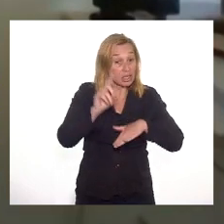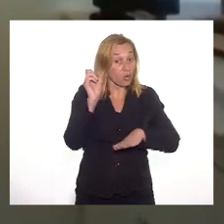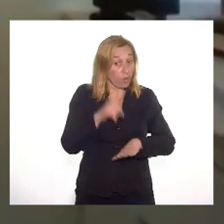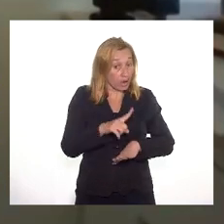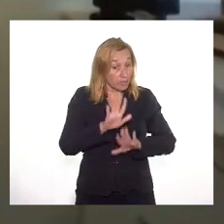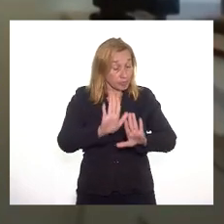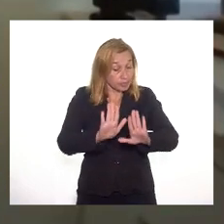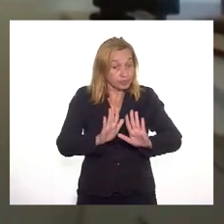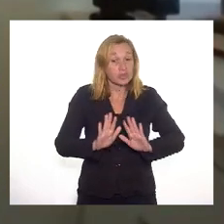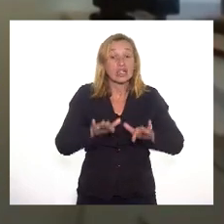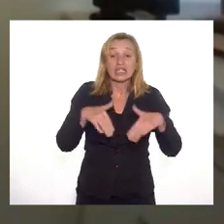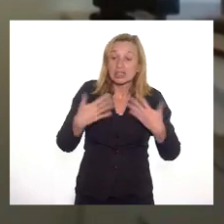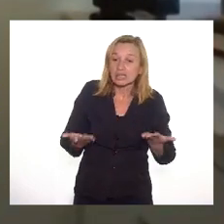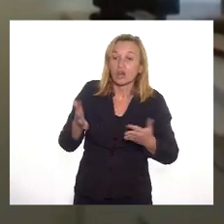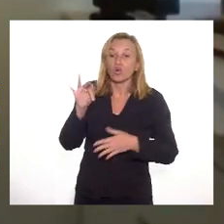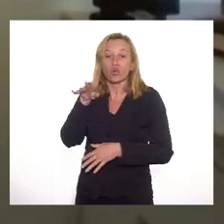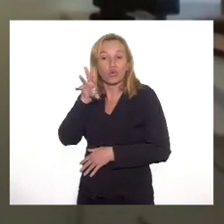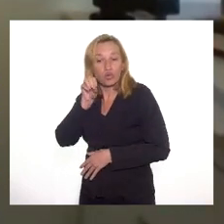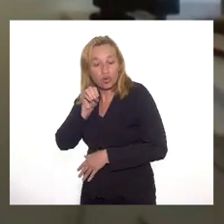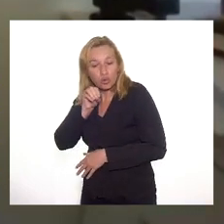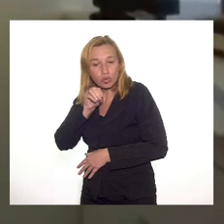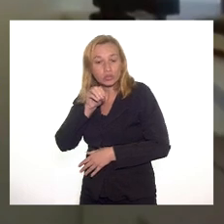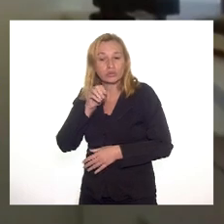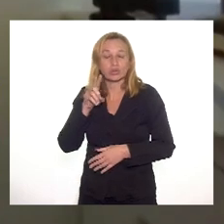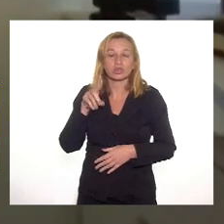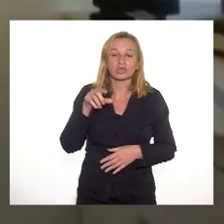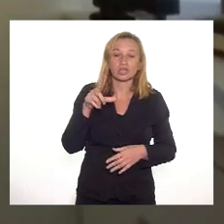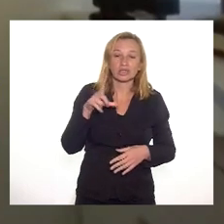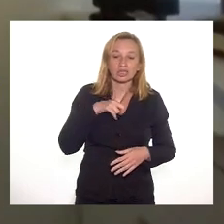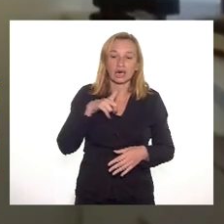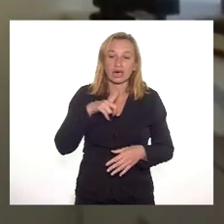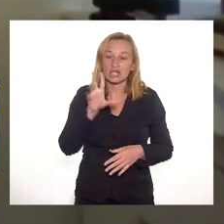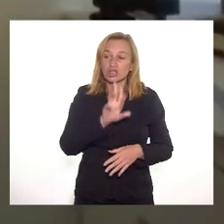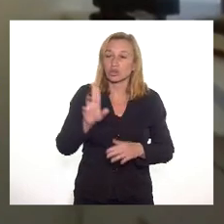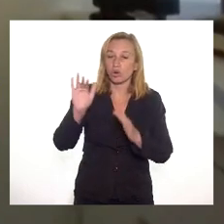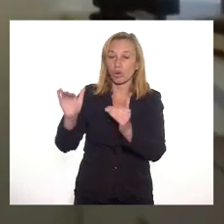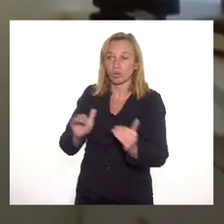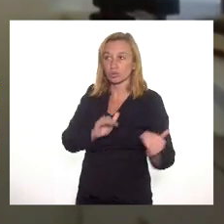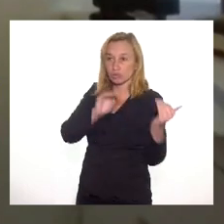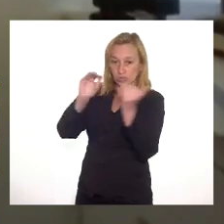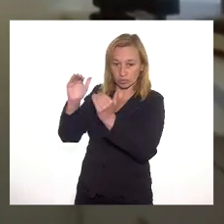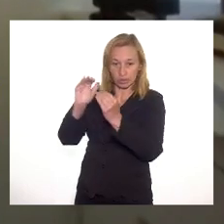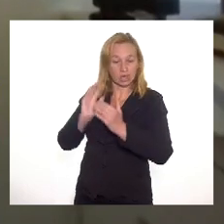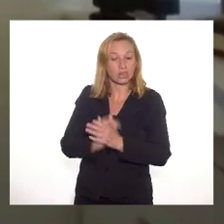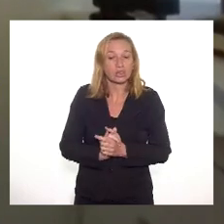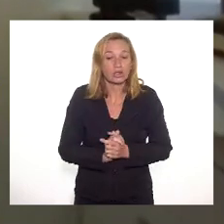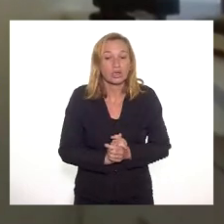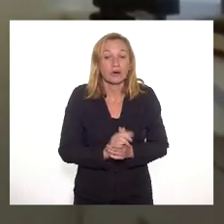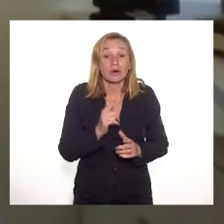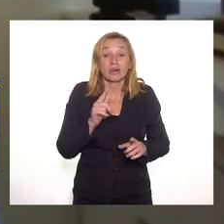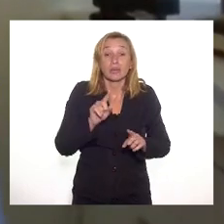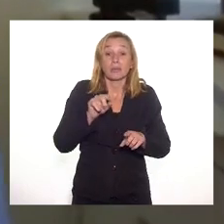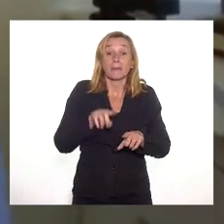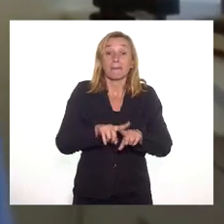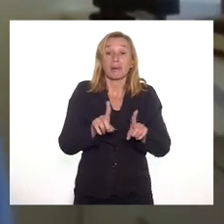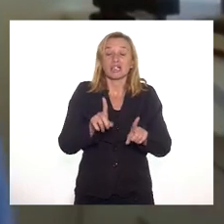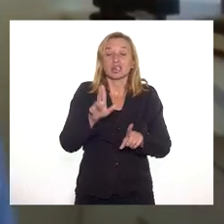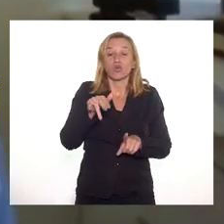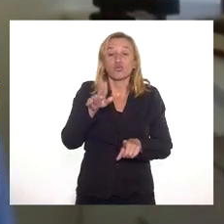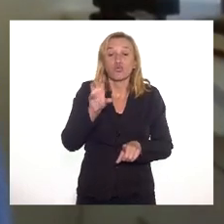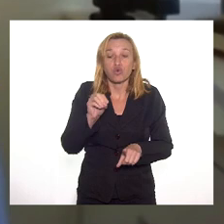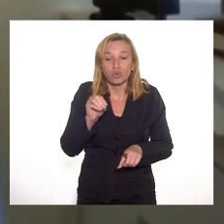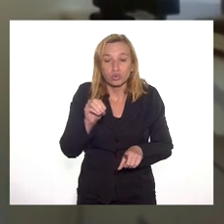Então, o fundo tem este rótulo de fundo soberano, mas é um fundo